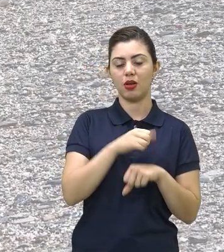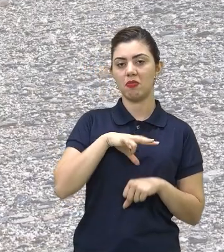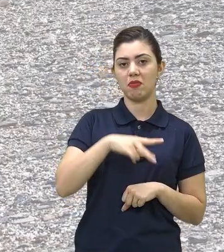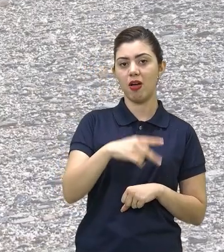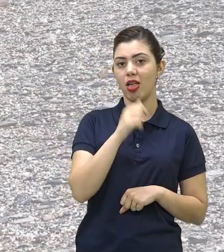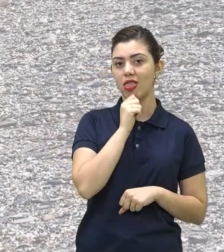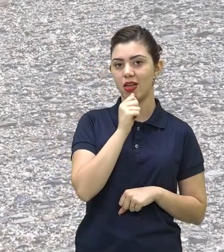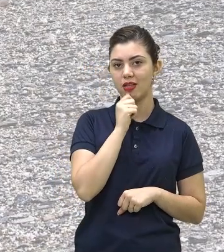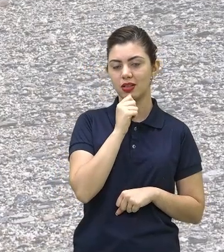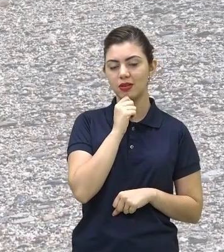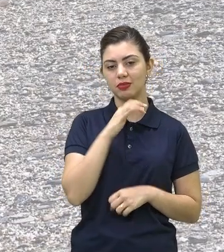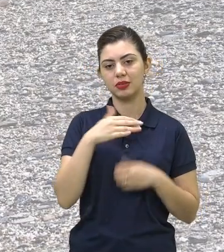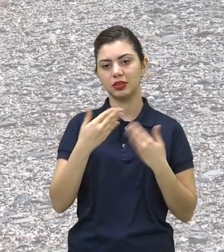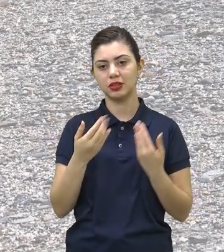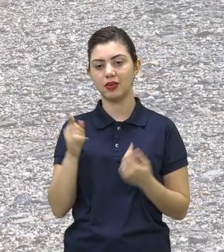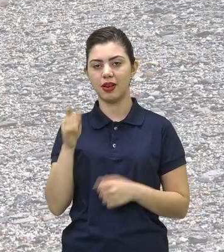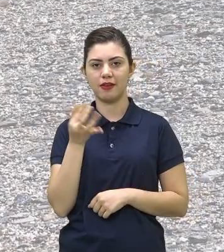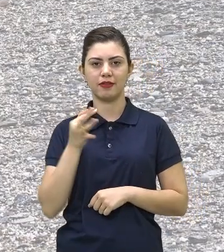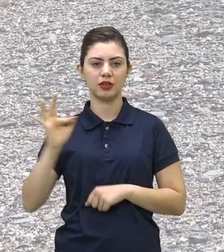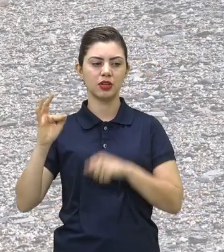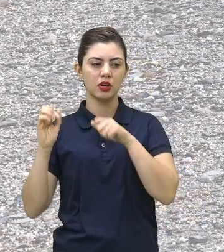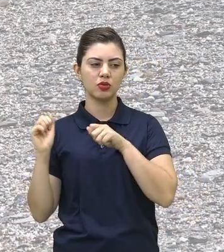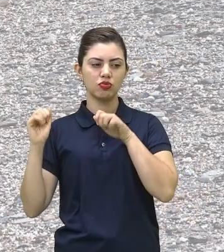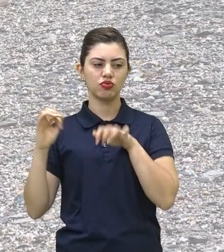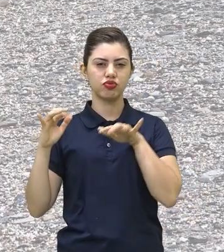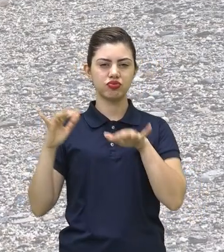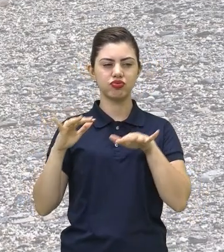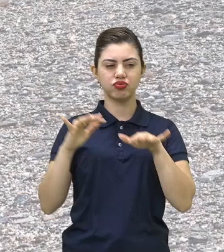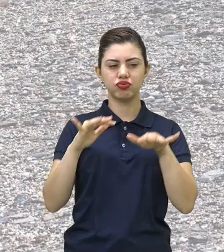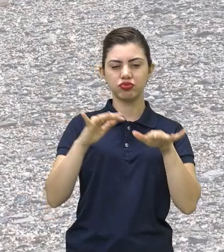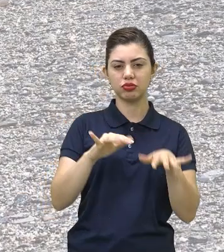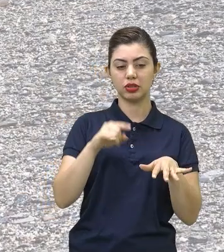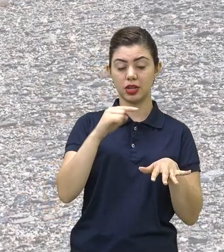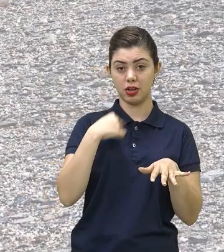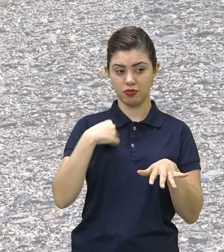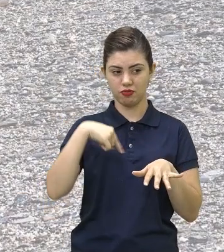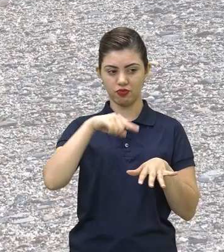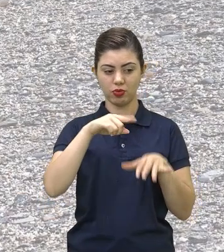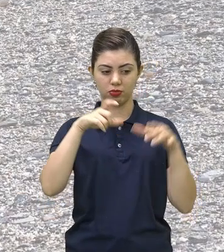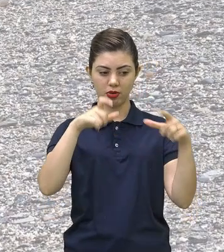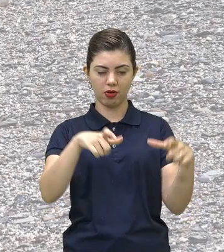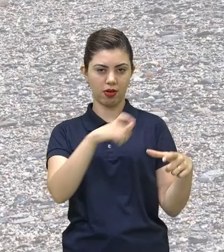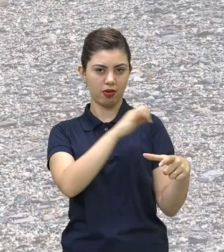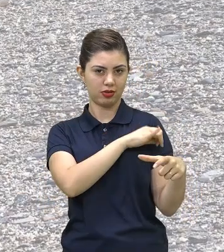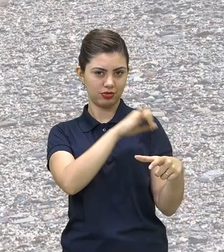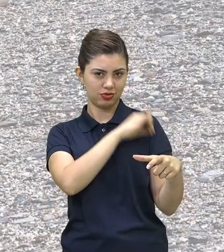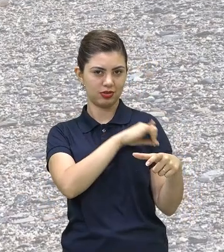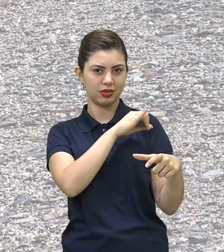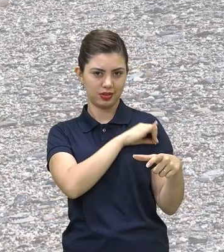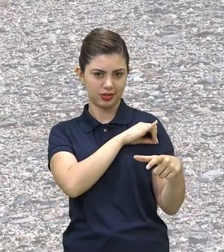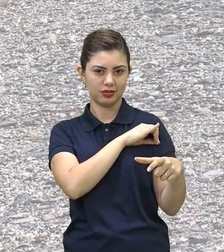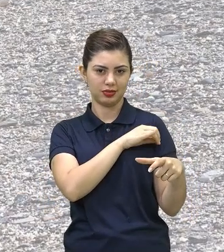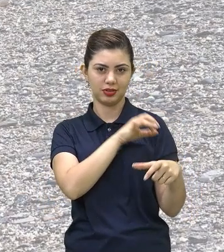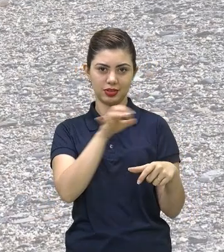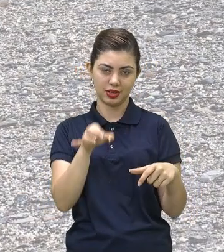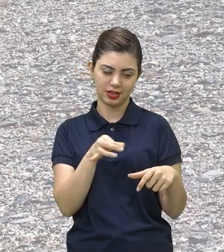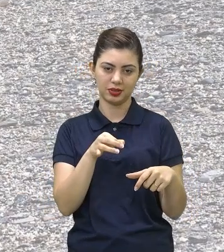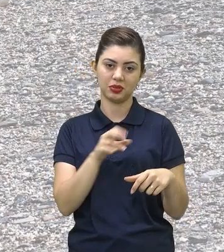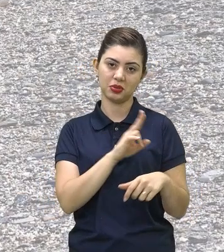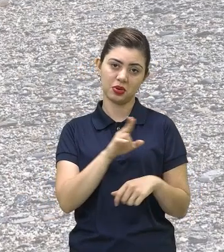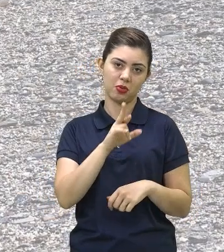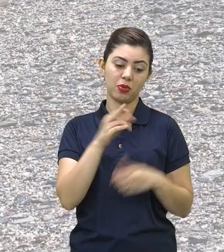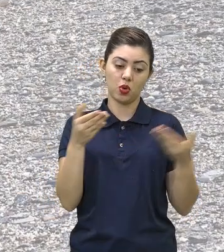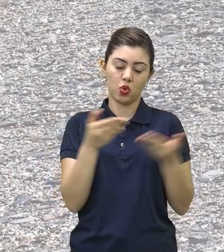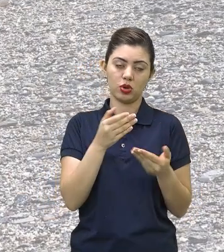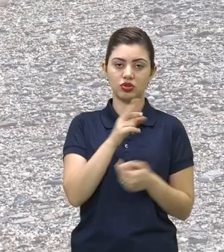franceses começaram a fazer. Eu vou, então, lá para essa parte, então, do Rio de Janeiro, tá certo? Que hoje a gente conhece como Rio de